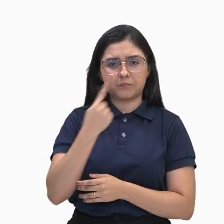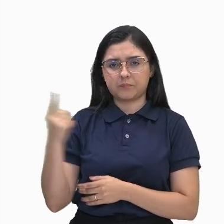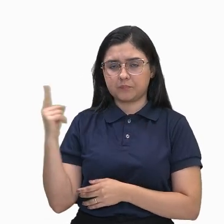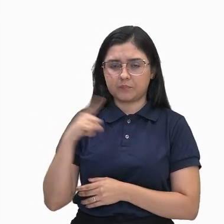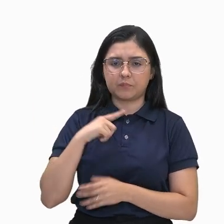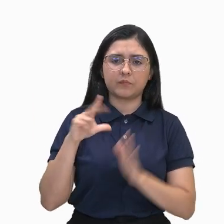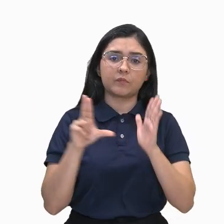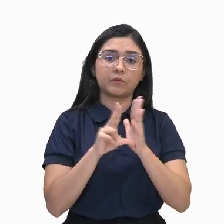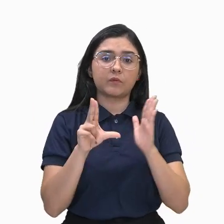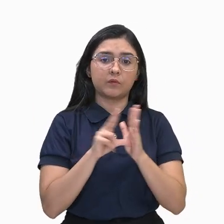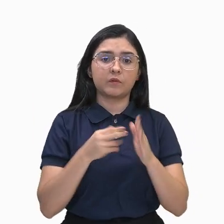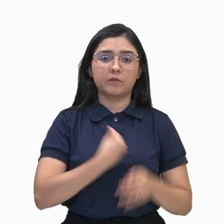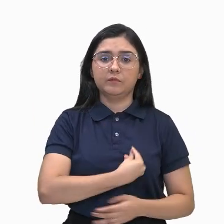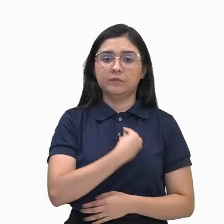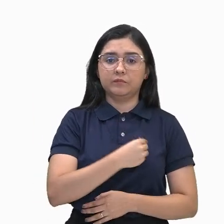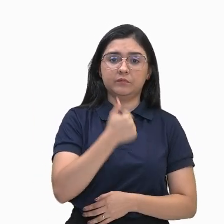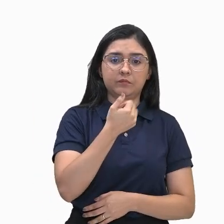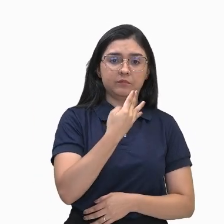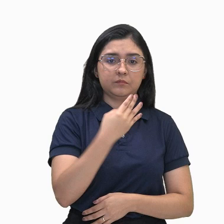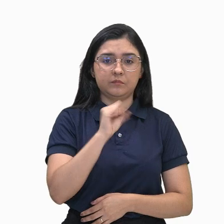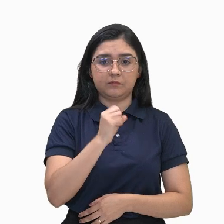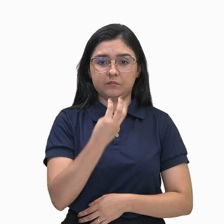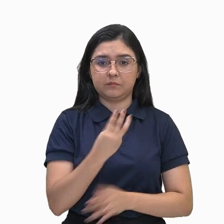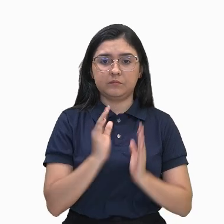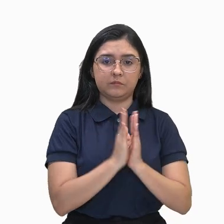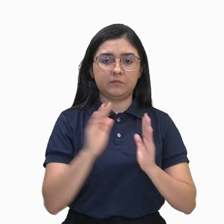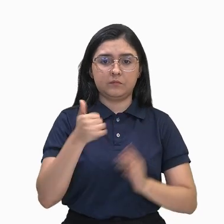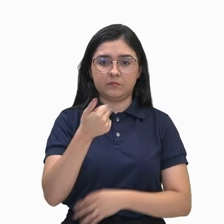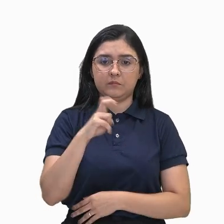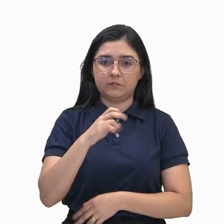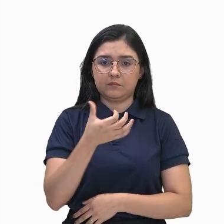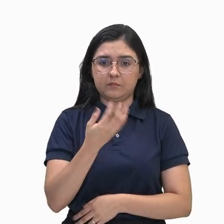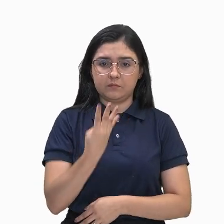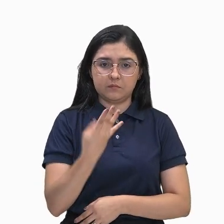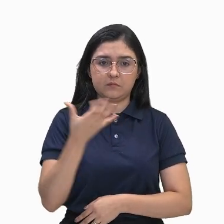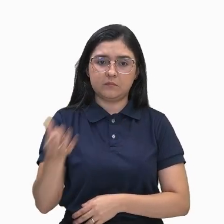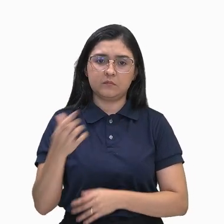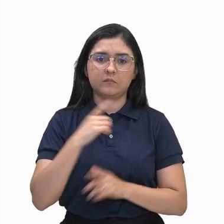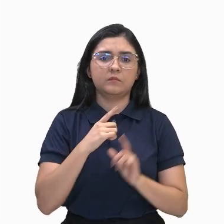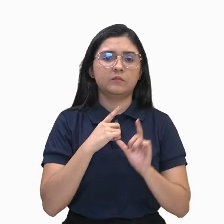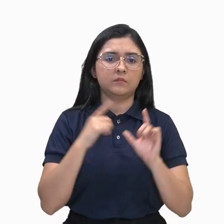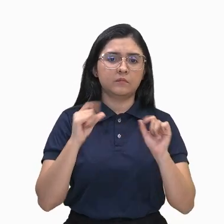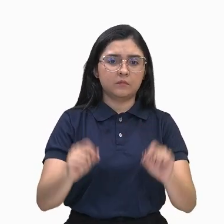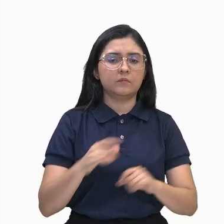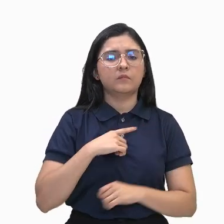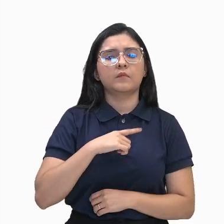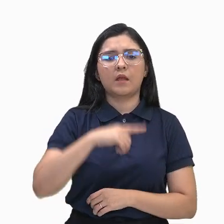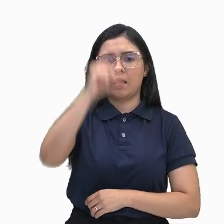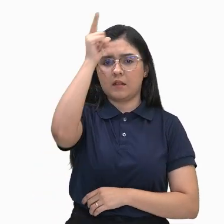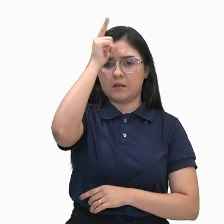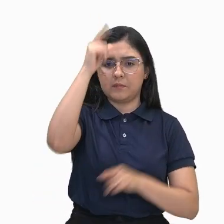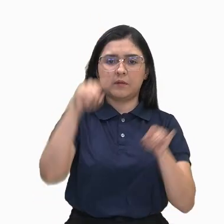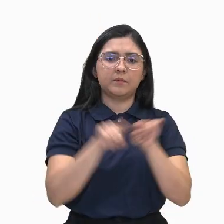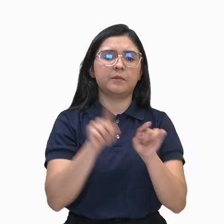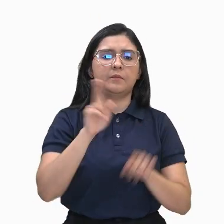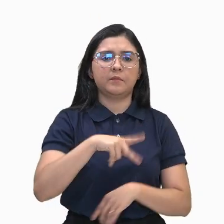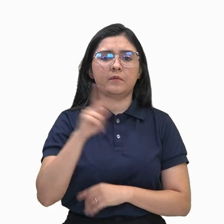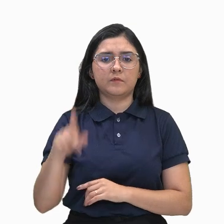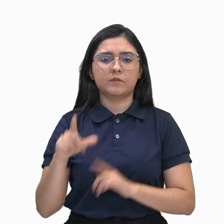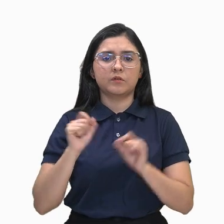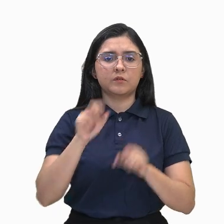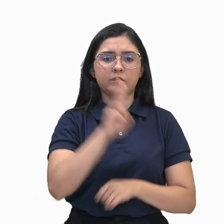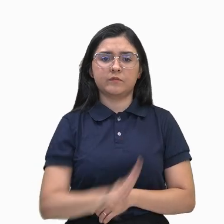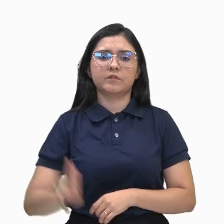entre 1483 e 1546, monge agostiniano alemão e professor da Universidade de Wittenberg.